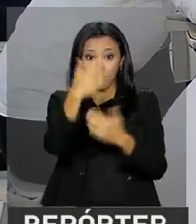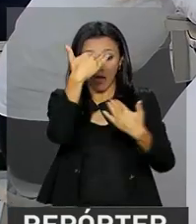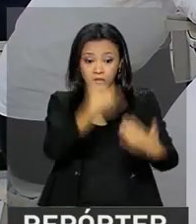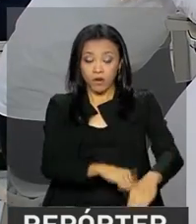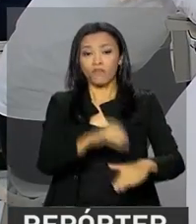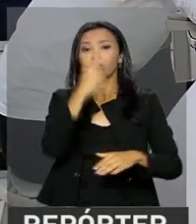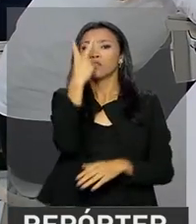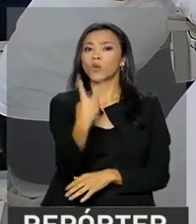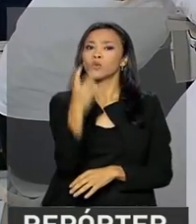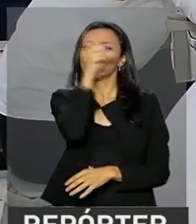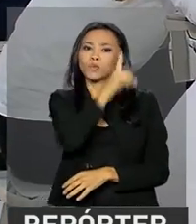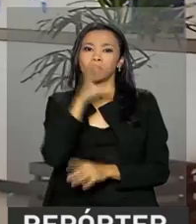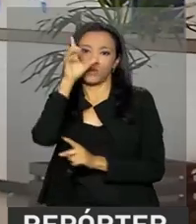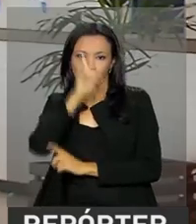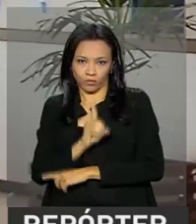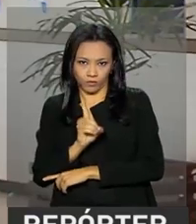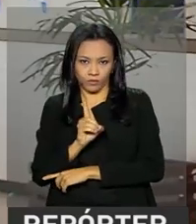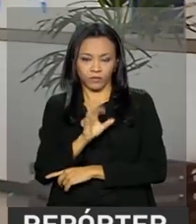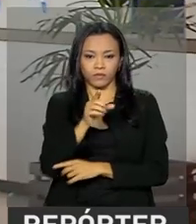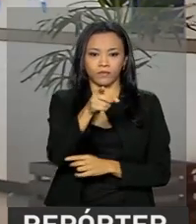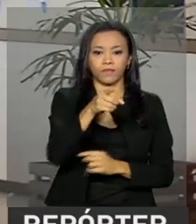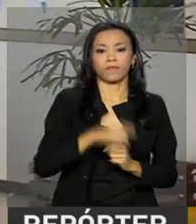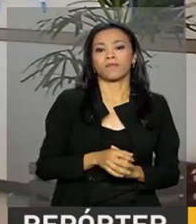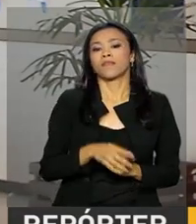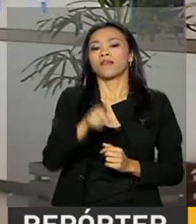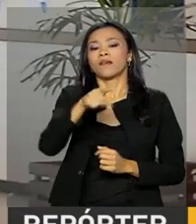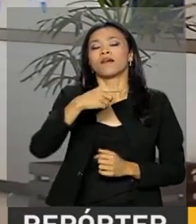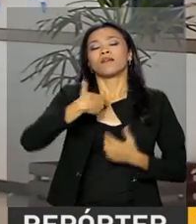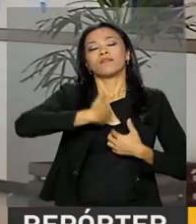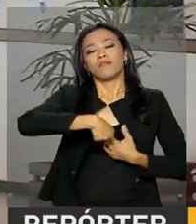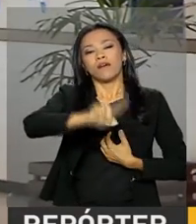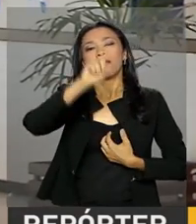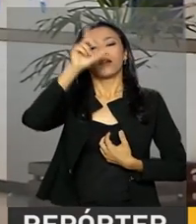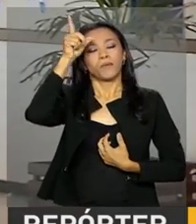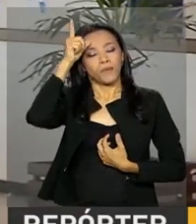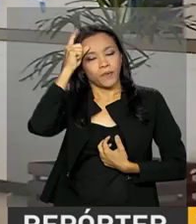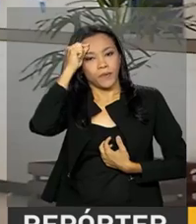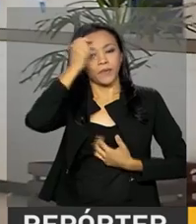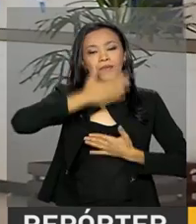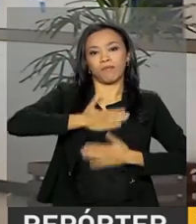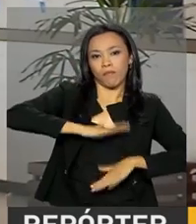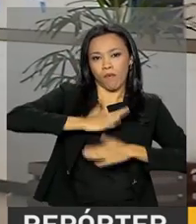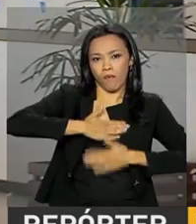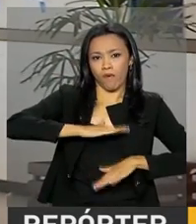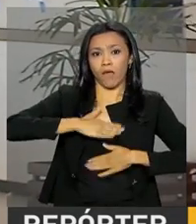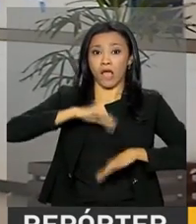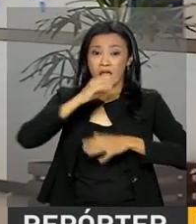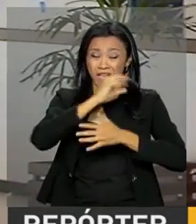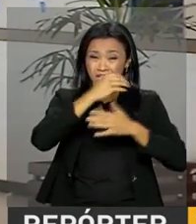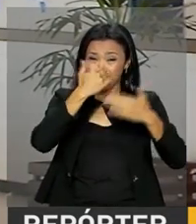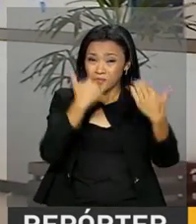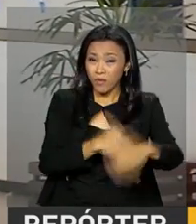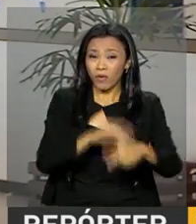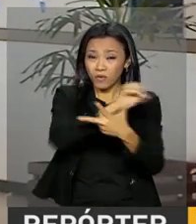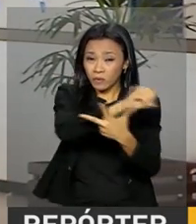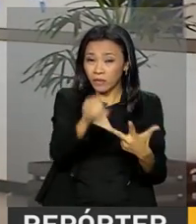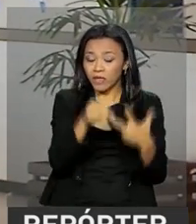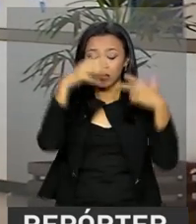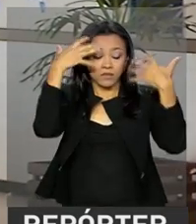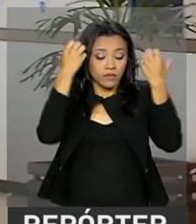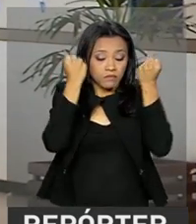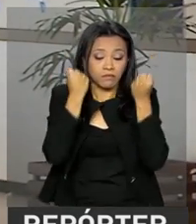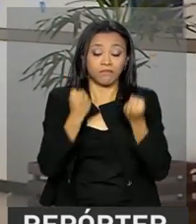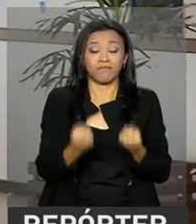dois domingos consecutivos possibilita que o aluno vá mais descansado pra avaliação as provas do Enem são provas muito pesadas são muito